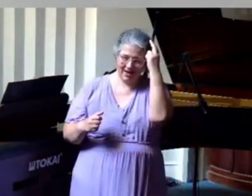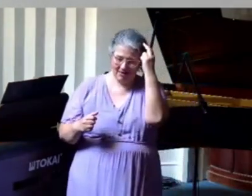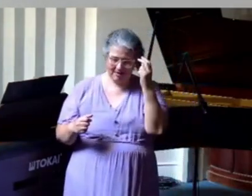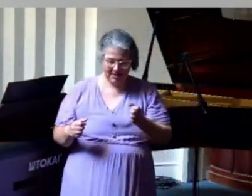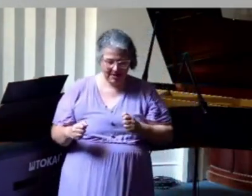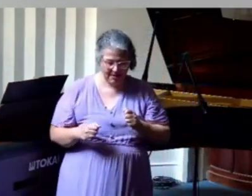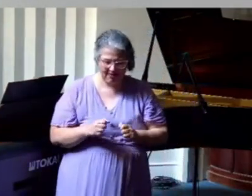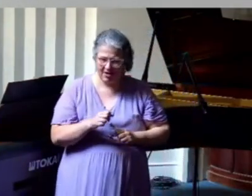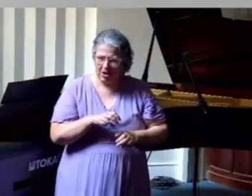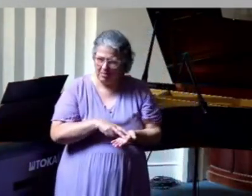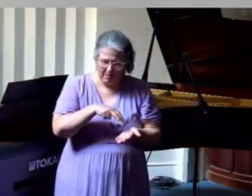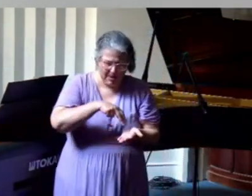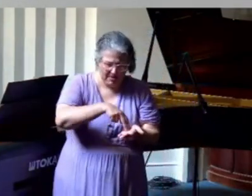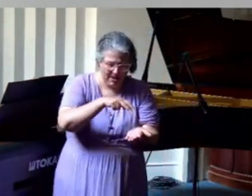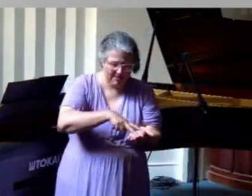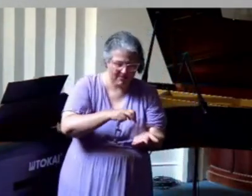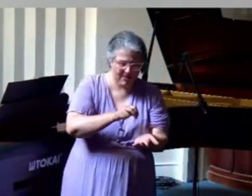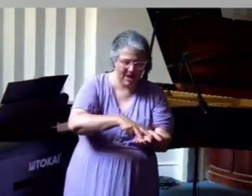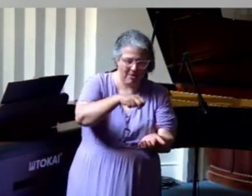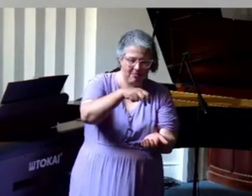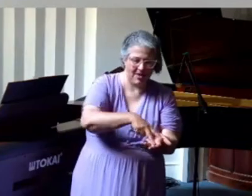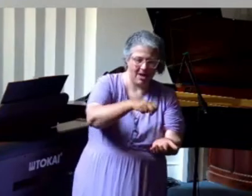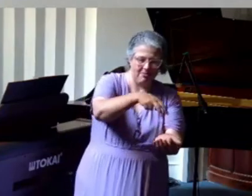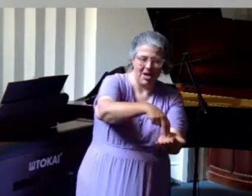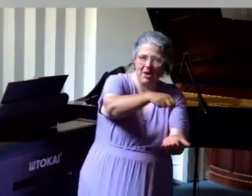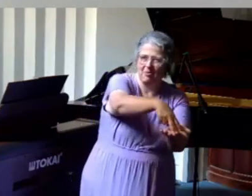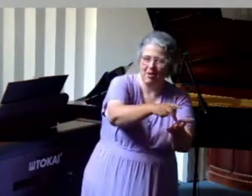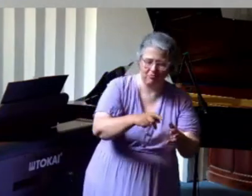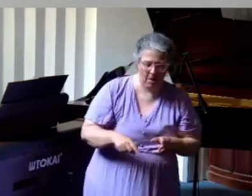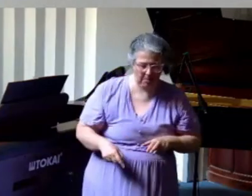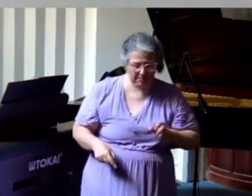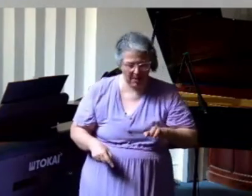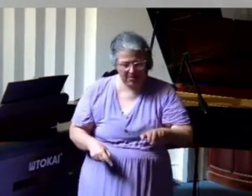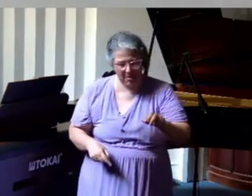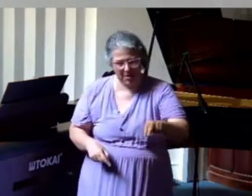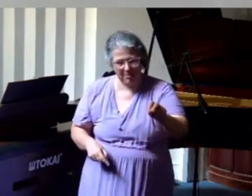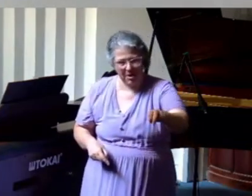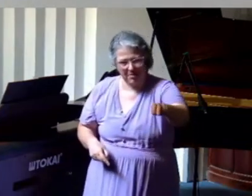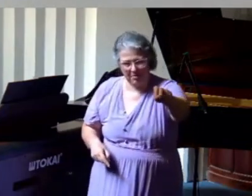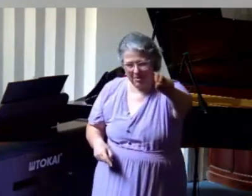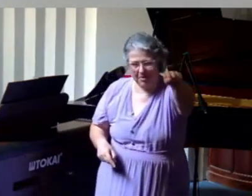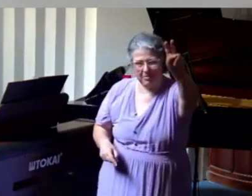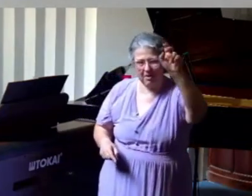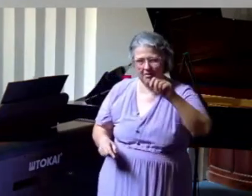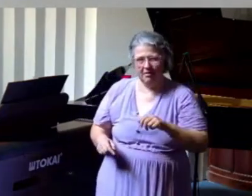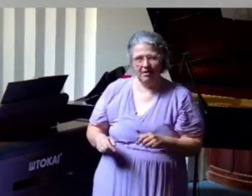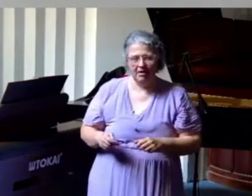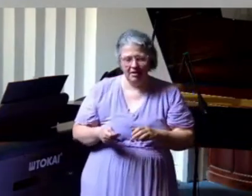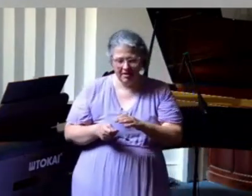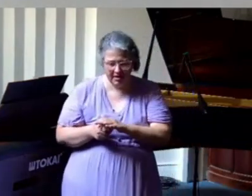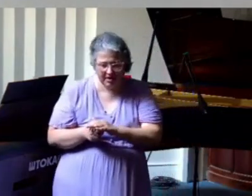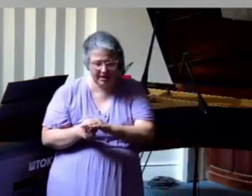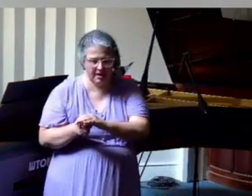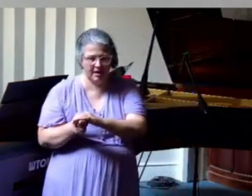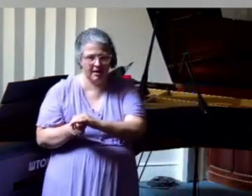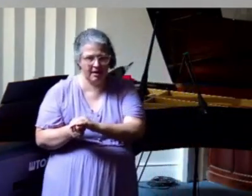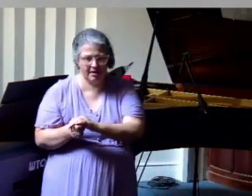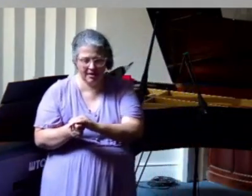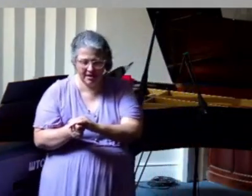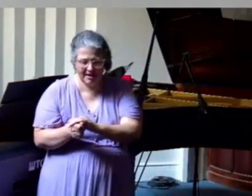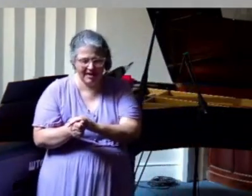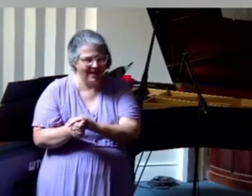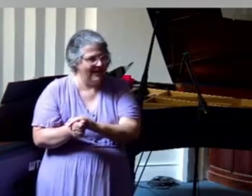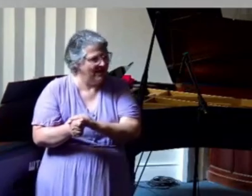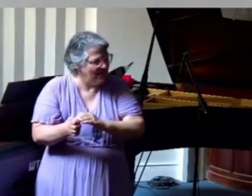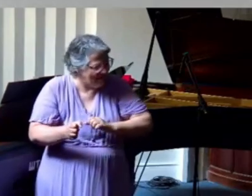e foi-se embora. E a tartaruga saiu no tranco de tartaruga, andando com toda a velocidade que ela